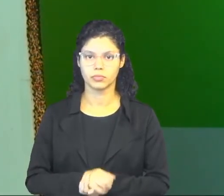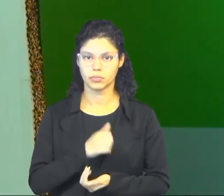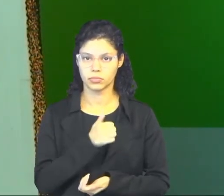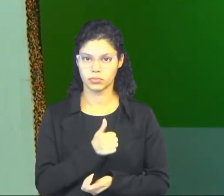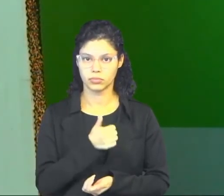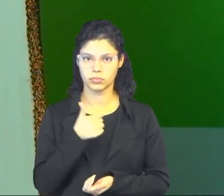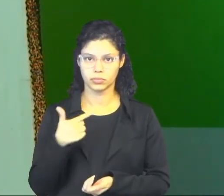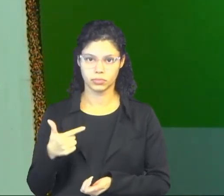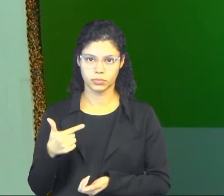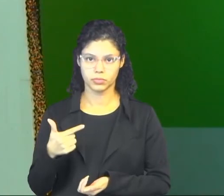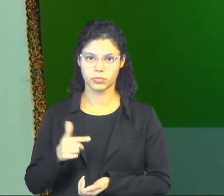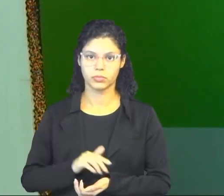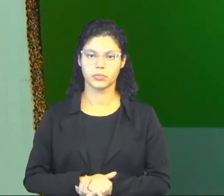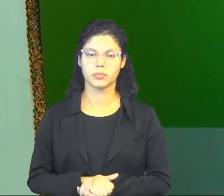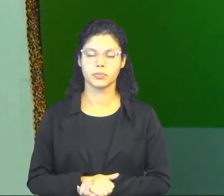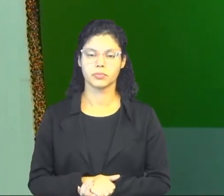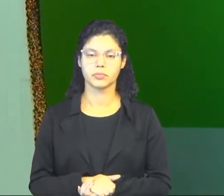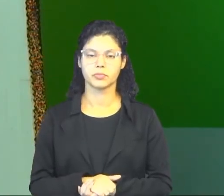12, ok?